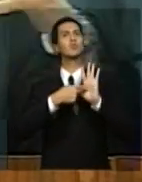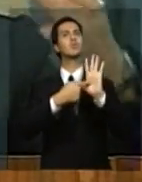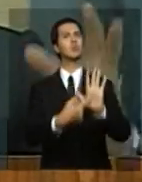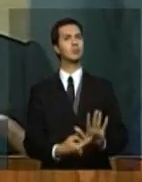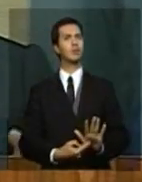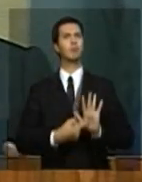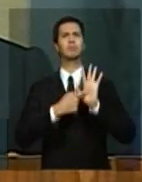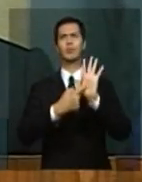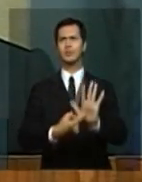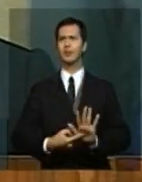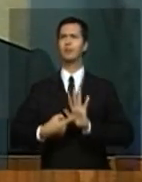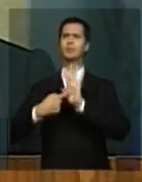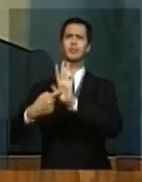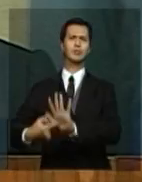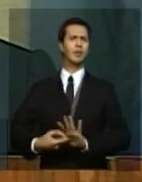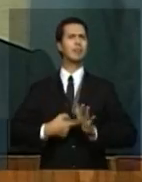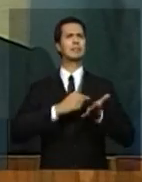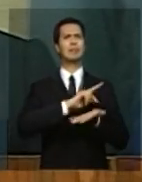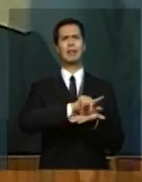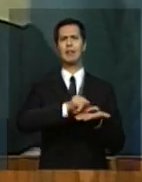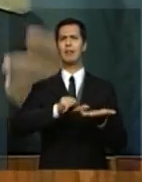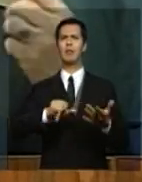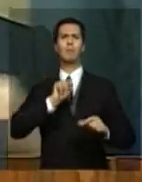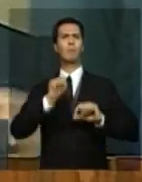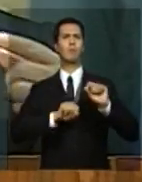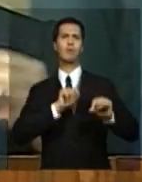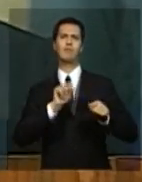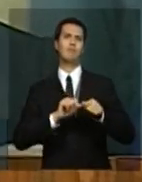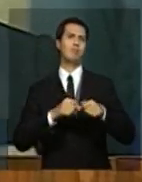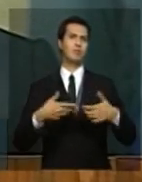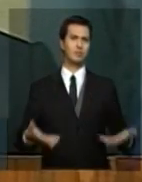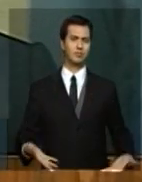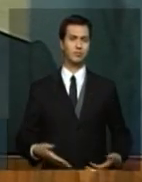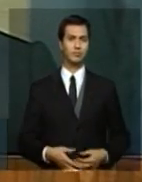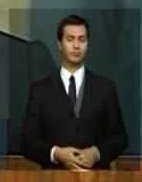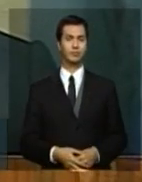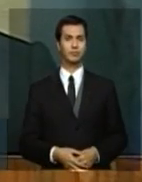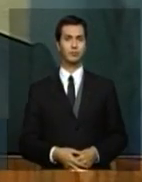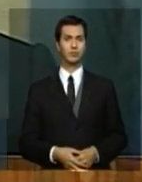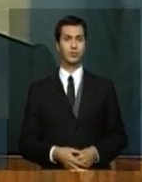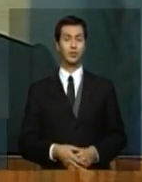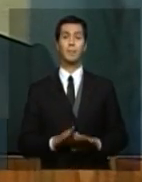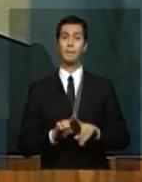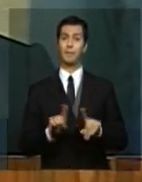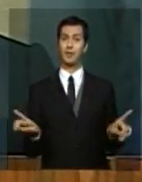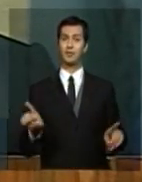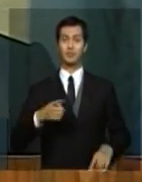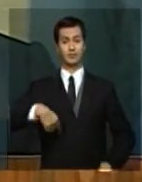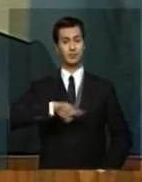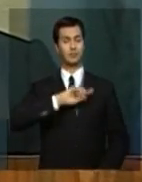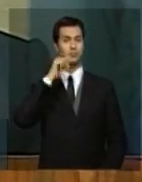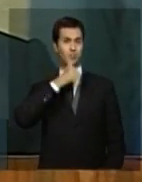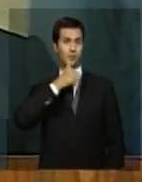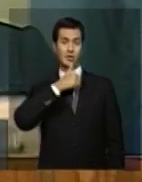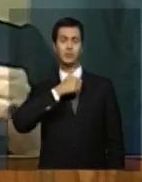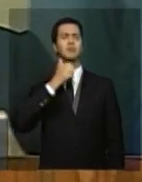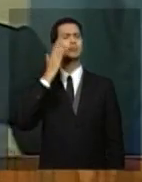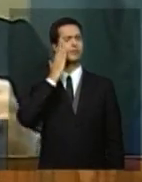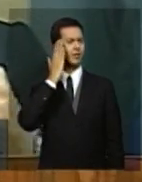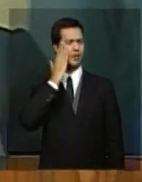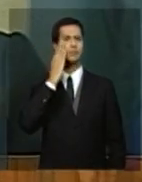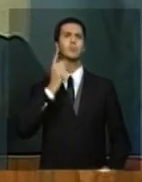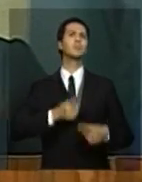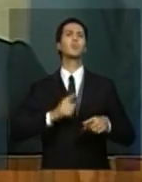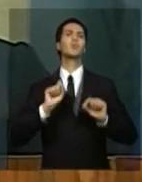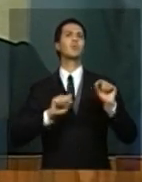todas áreas mas nós sabemos a que viemos e não foi